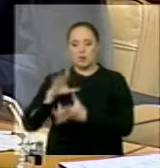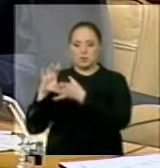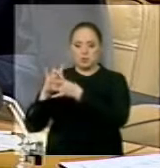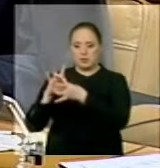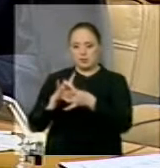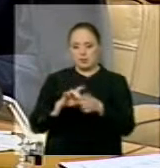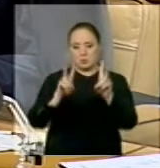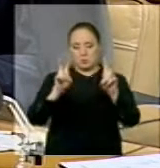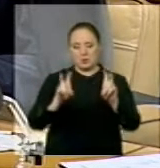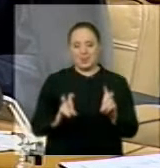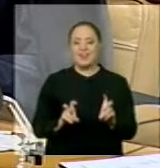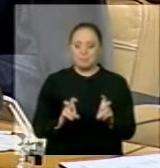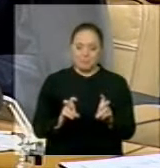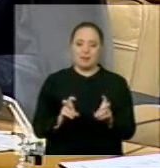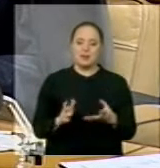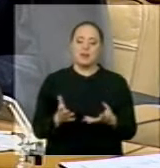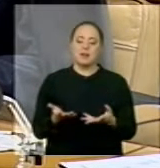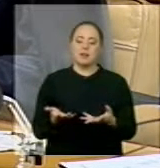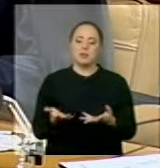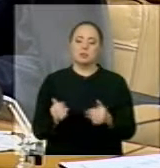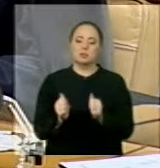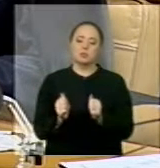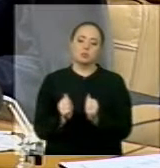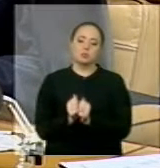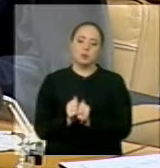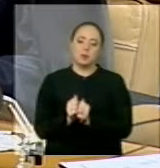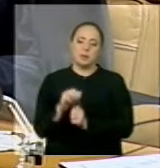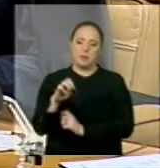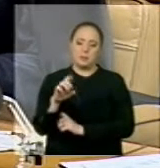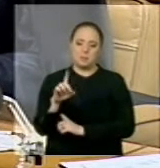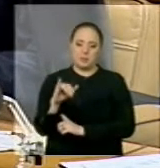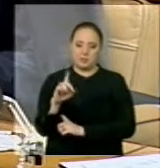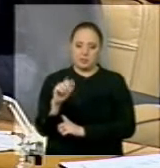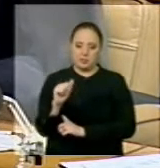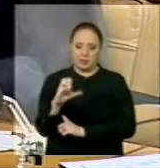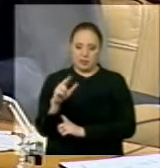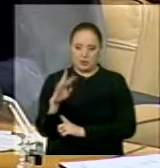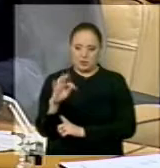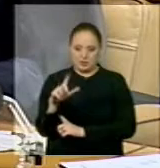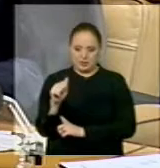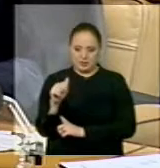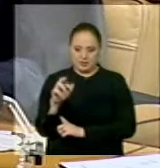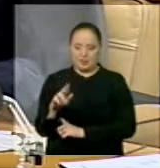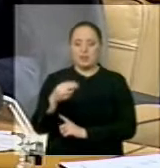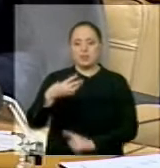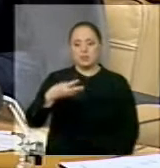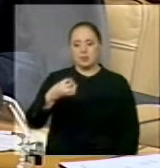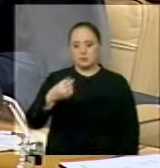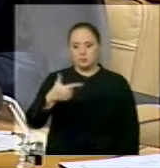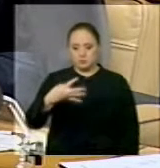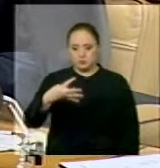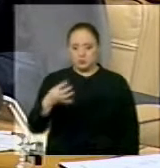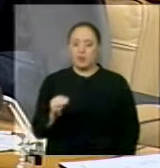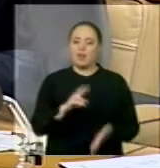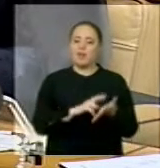matéria, nomeadamente na medida cautelar na ação direta e constitucionalidade 3.540, relator o nosso